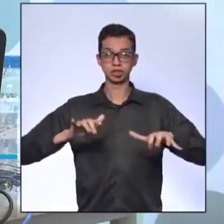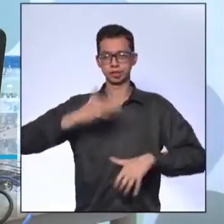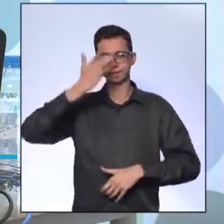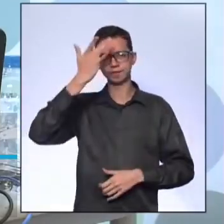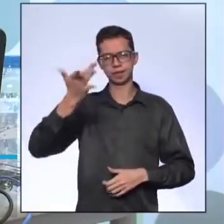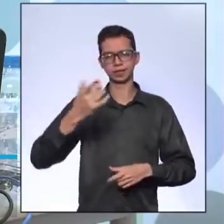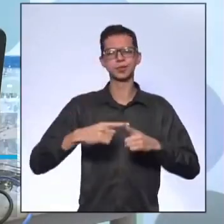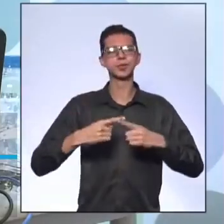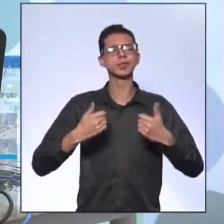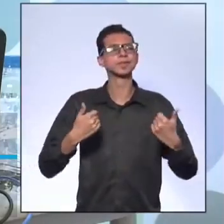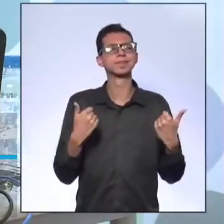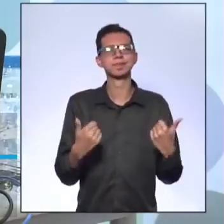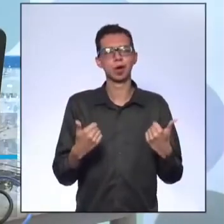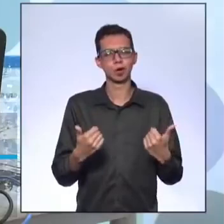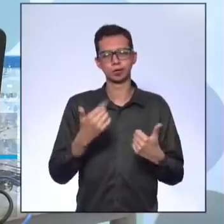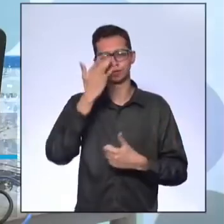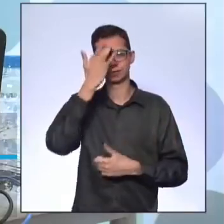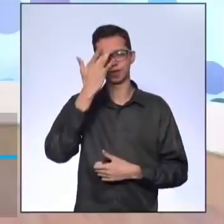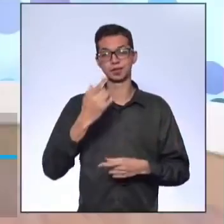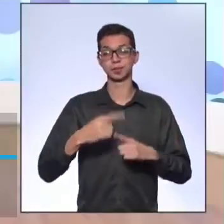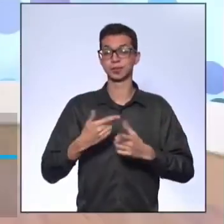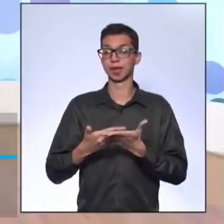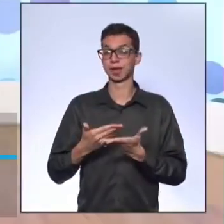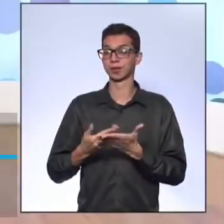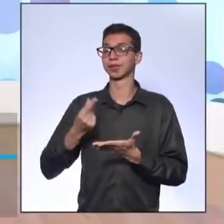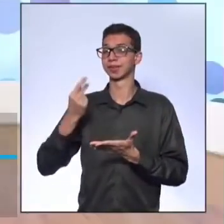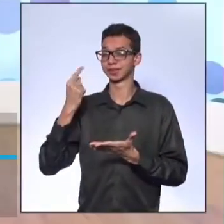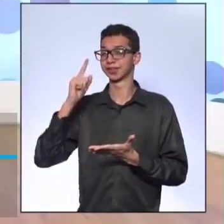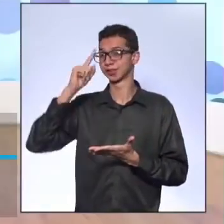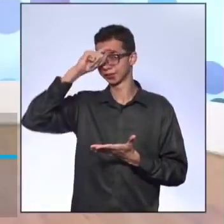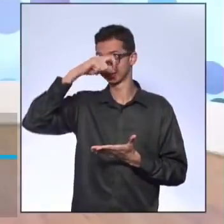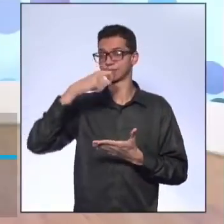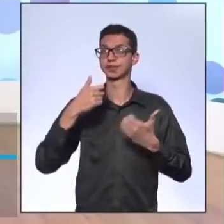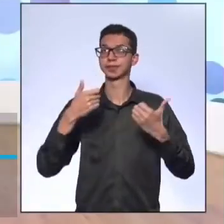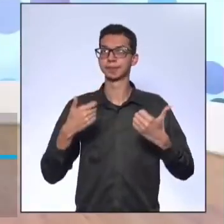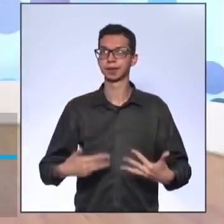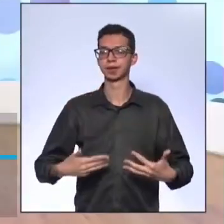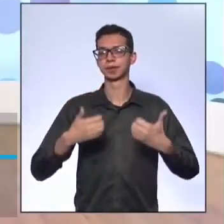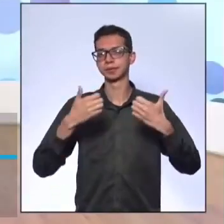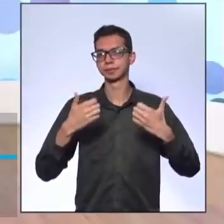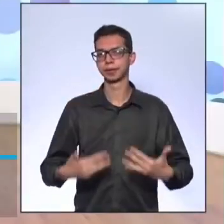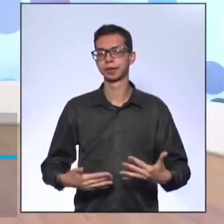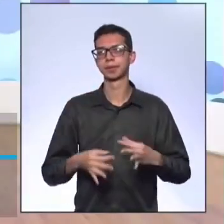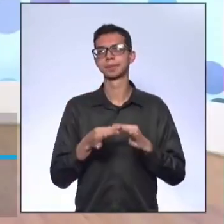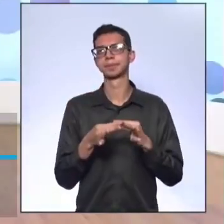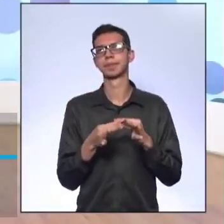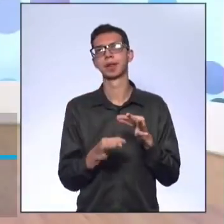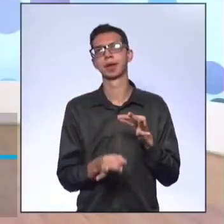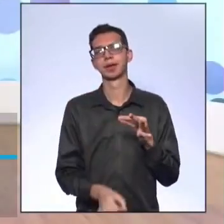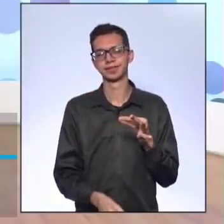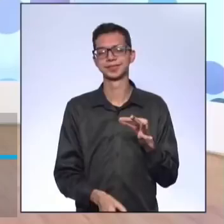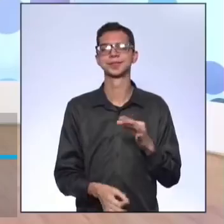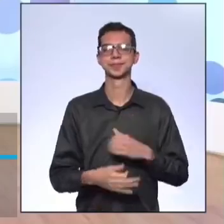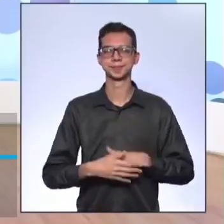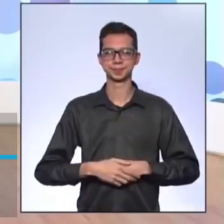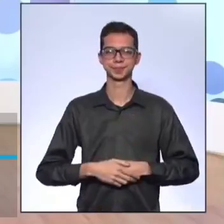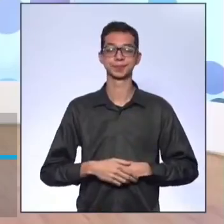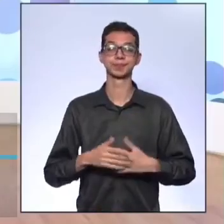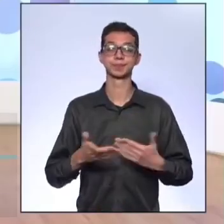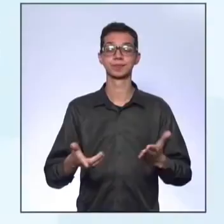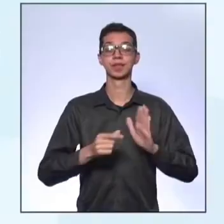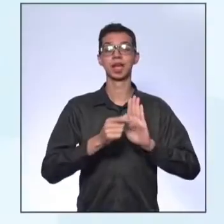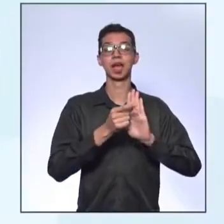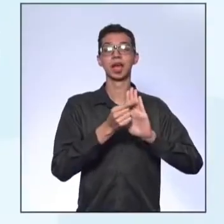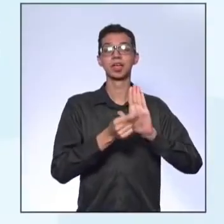fáceis, porque a gente passou aí quantas aulas? Bastante tempo explicando, que tá fácil, tá? Então, vamos lá. O artigo de opinião